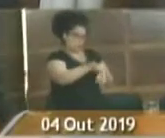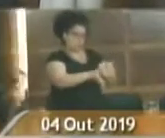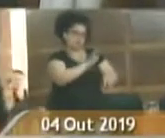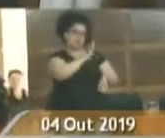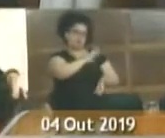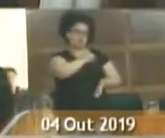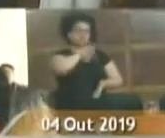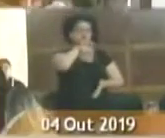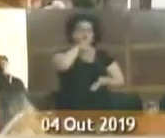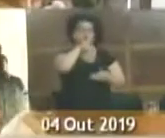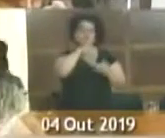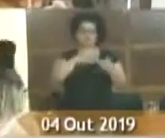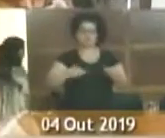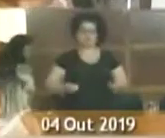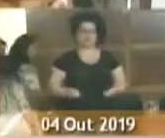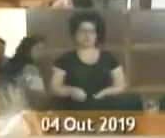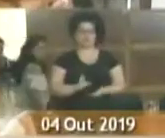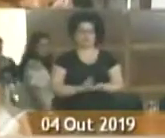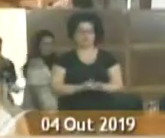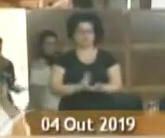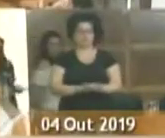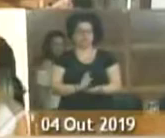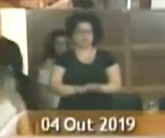com os Animais.